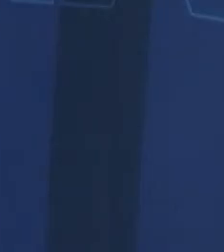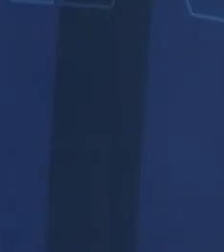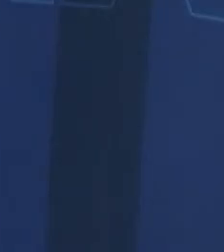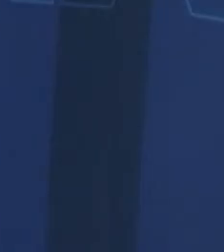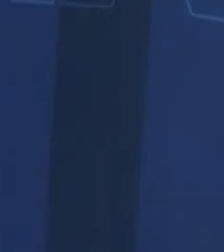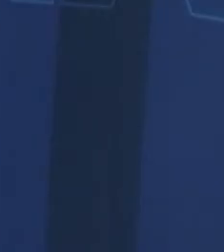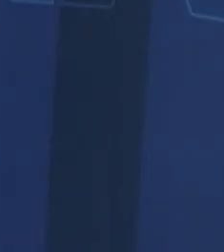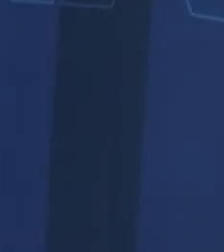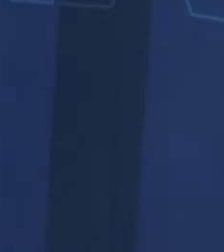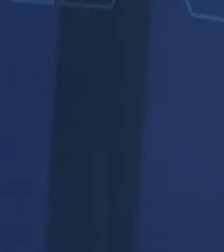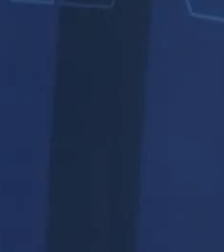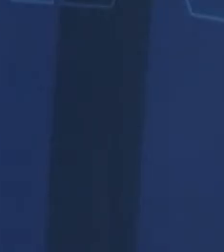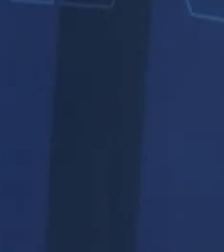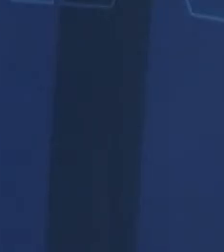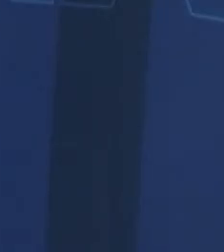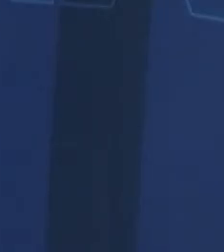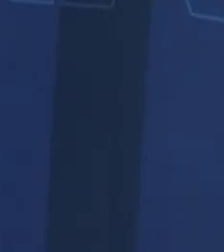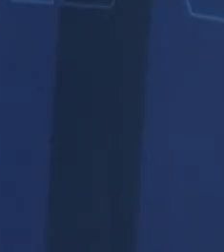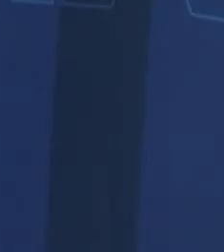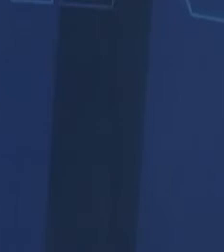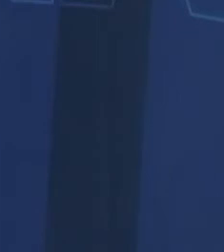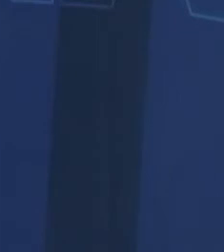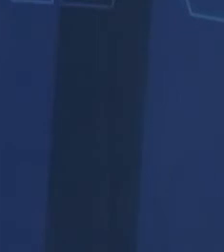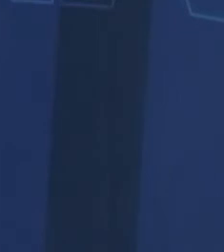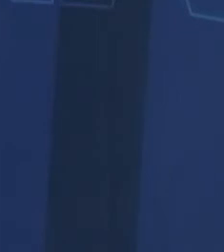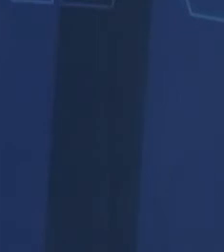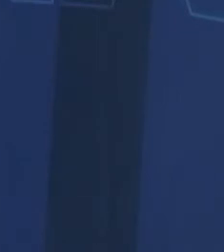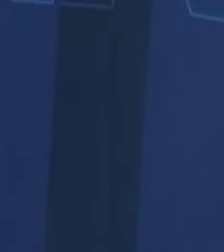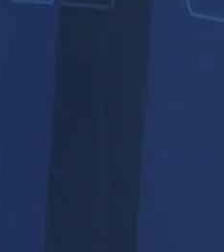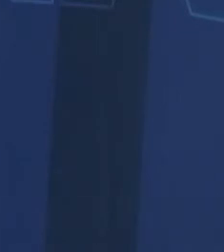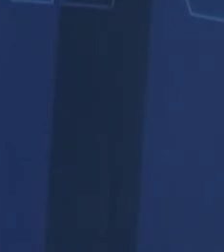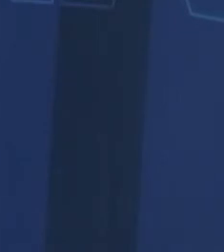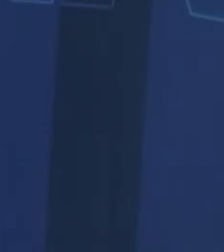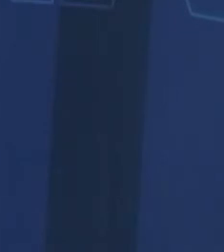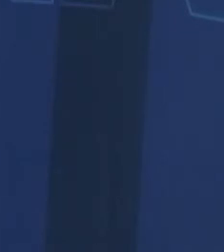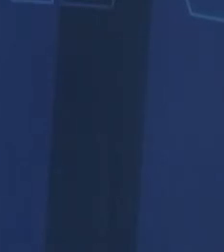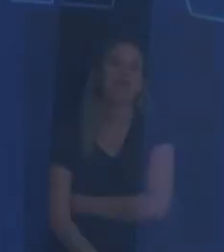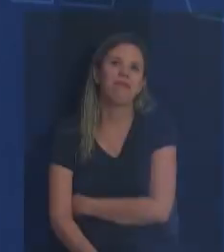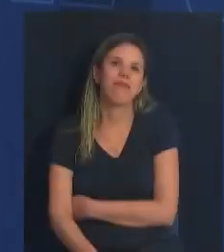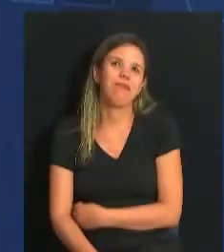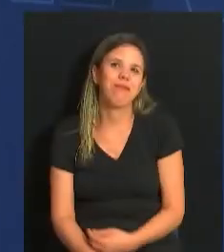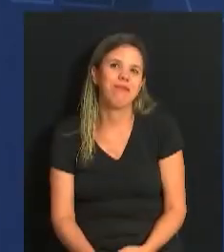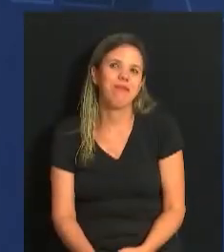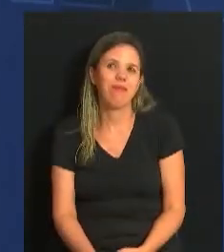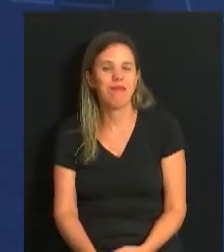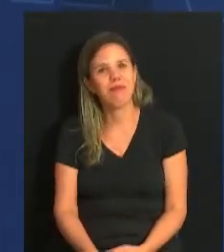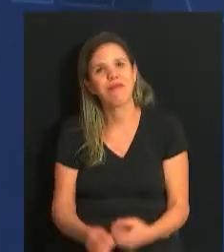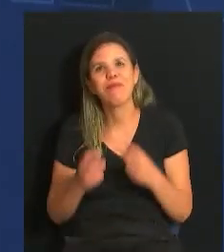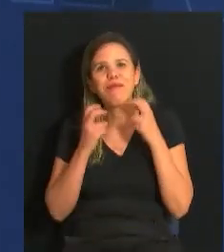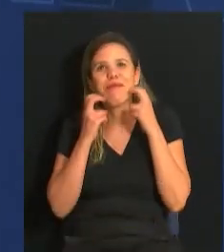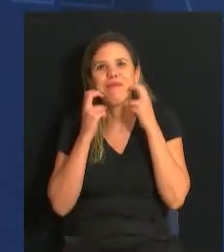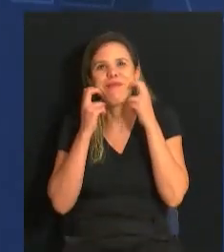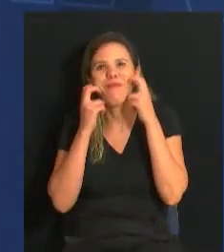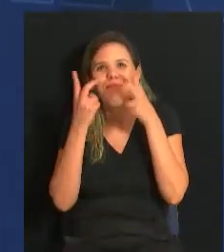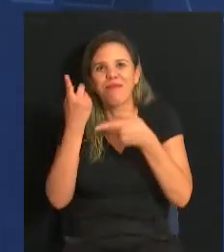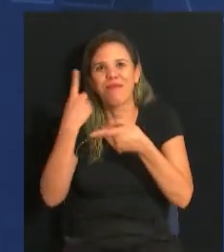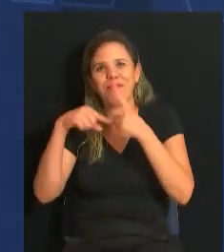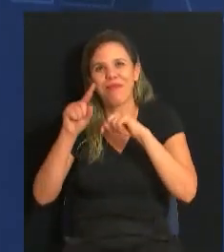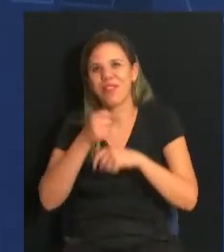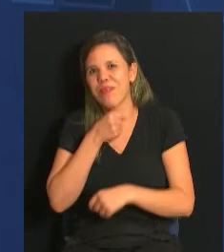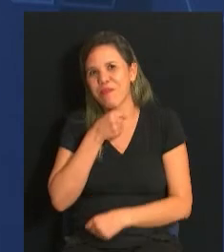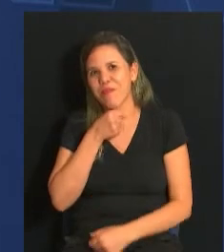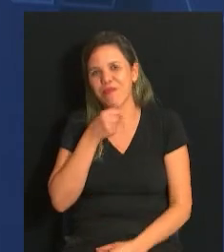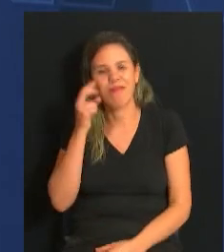é só antes da previsão do tempo eu preciso fazer um comentário né porque passou vergonha com sucesso não se